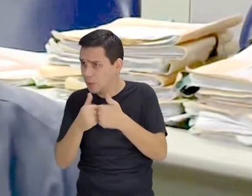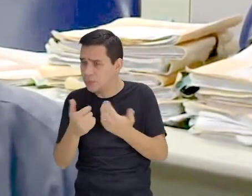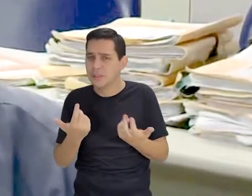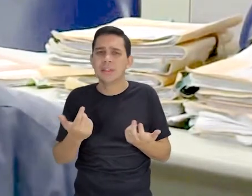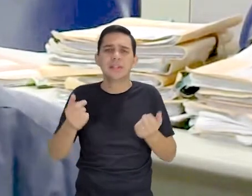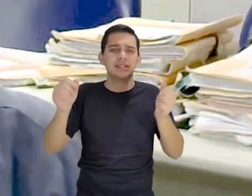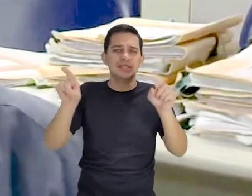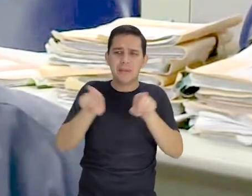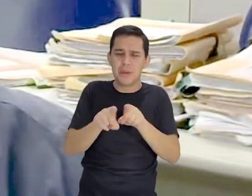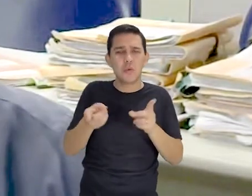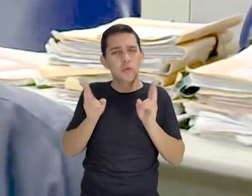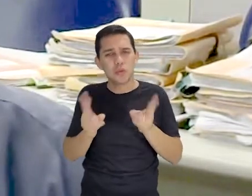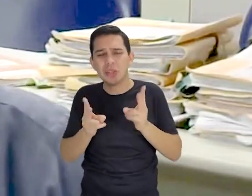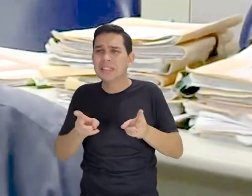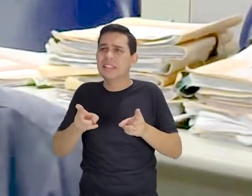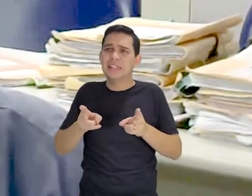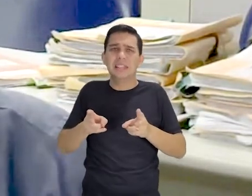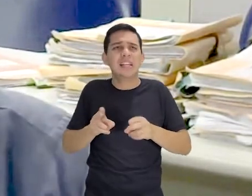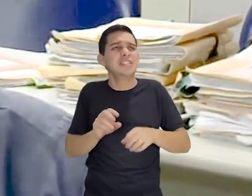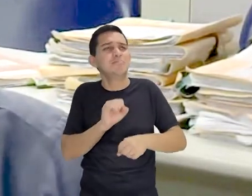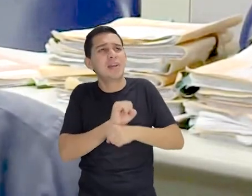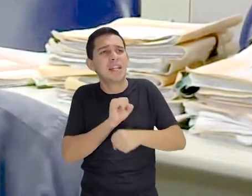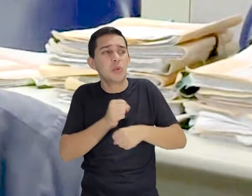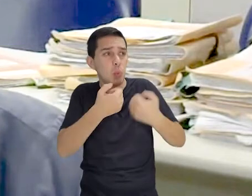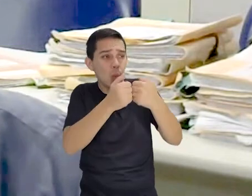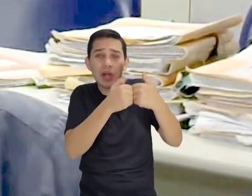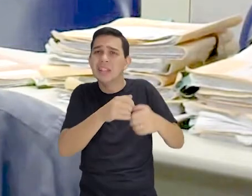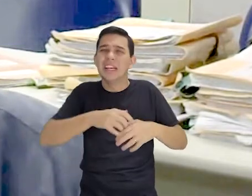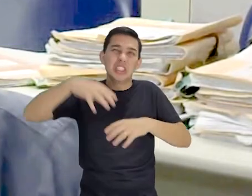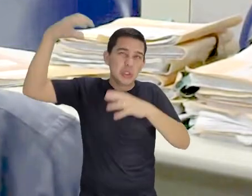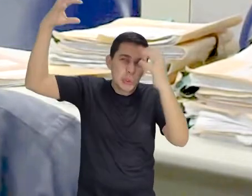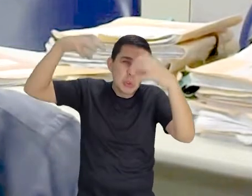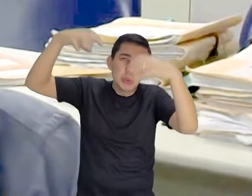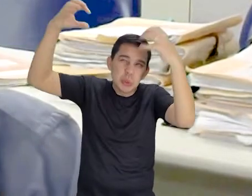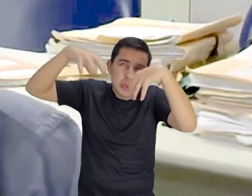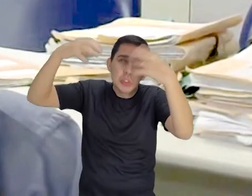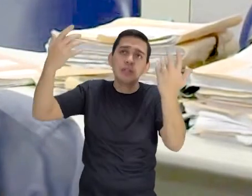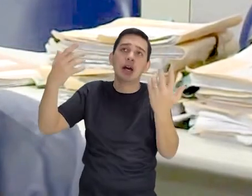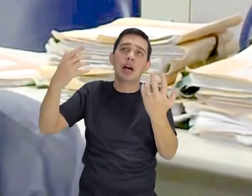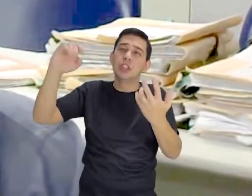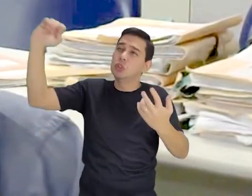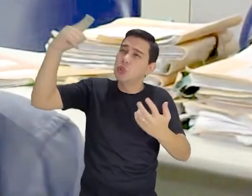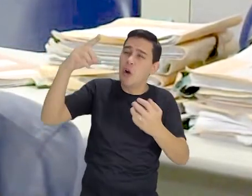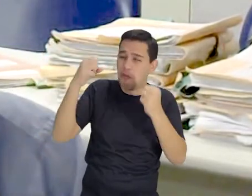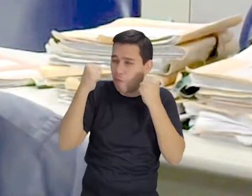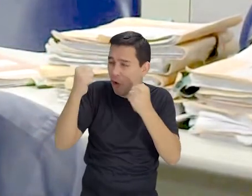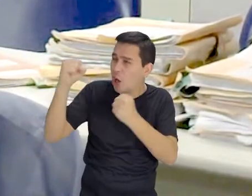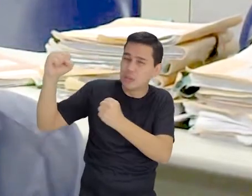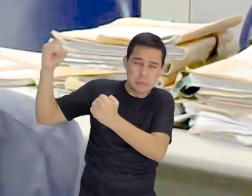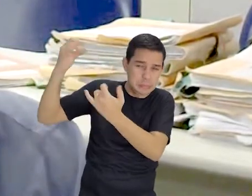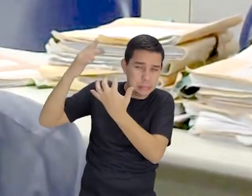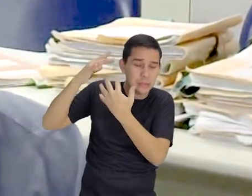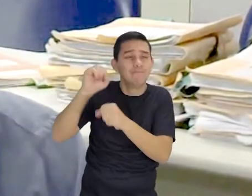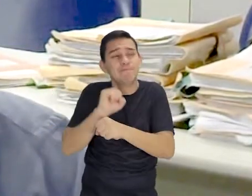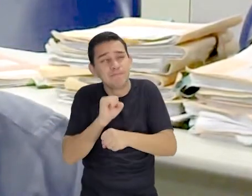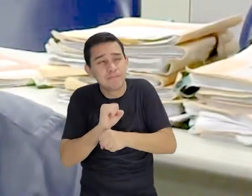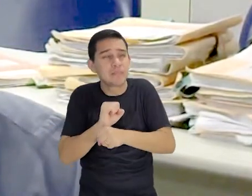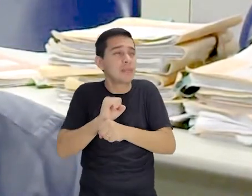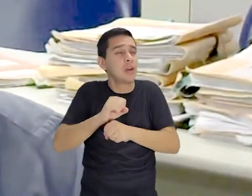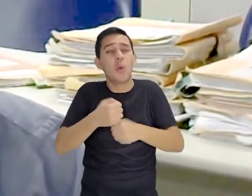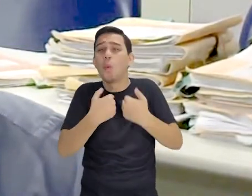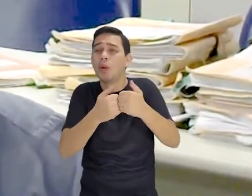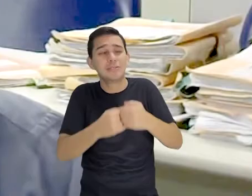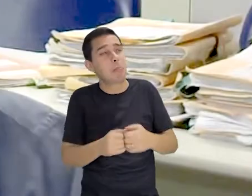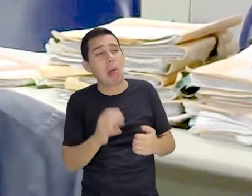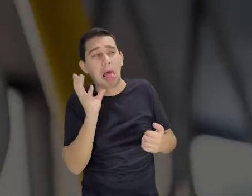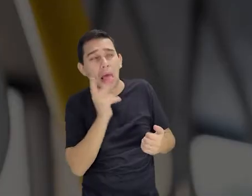persiste tomando chuva, exposta às intempéries, a sol forte, aguardando seus coletivos, de maneira que o